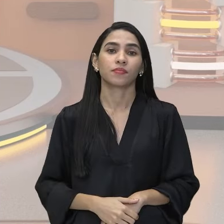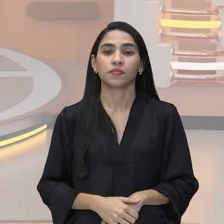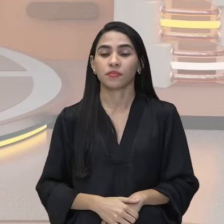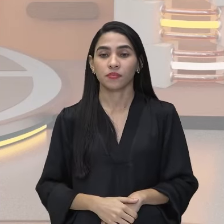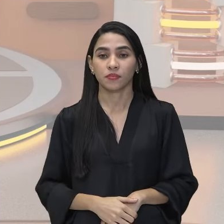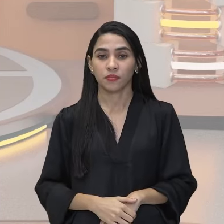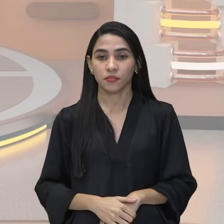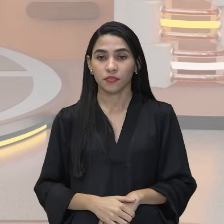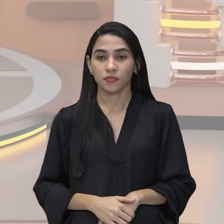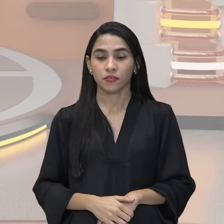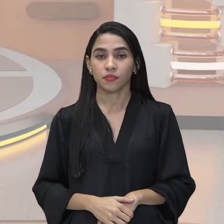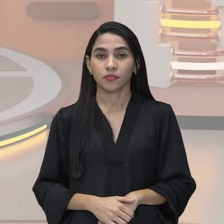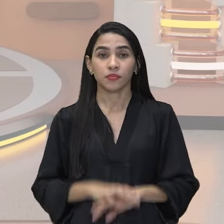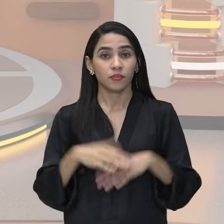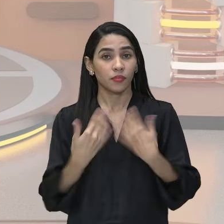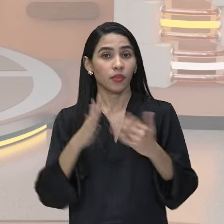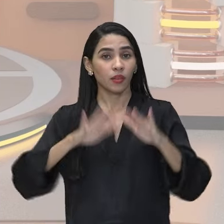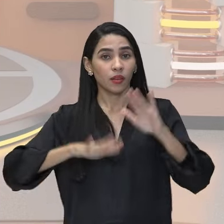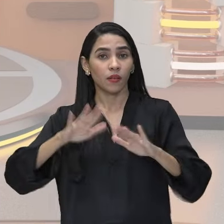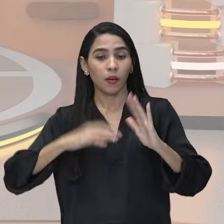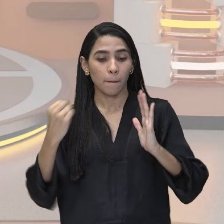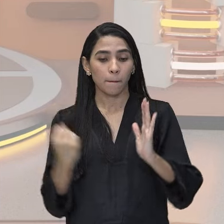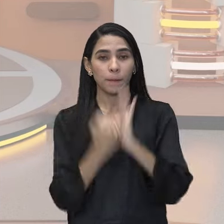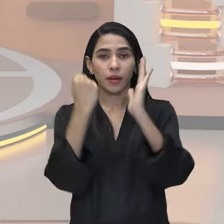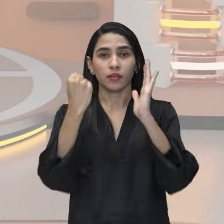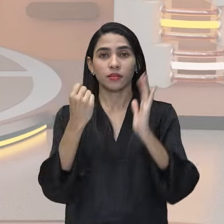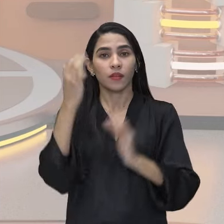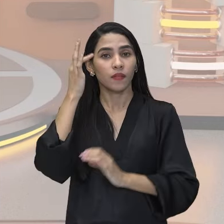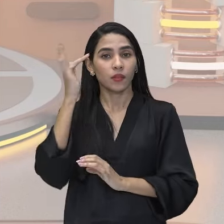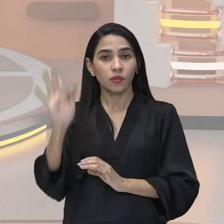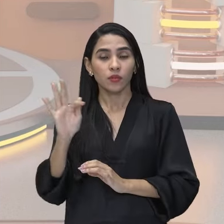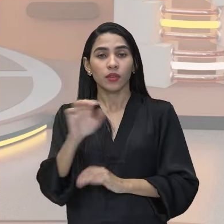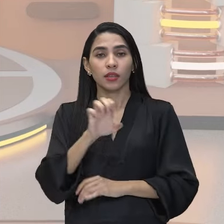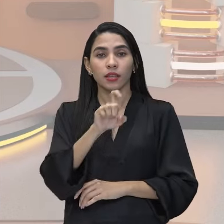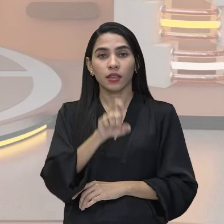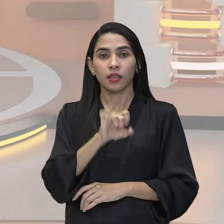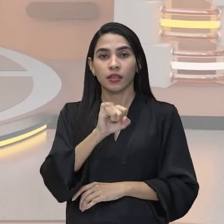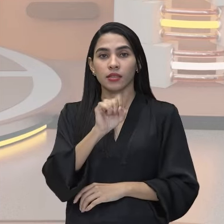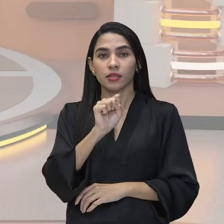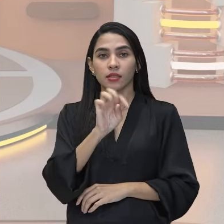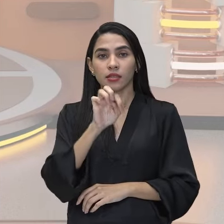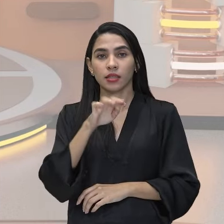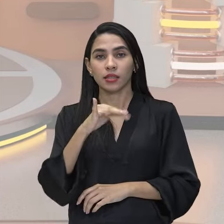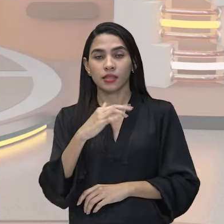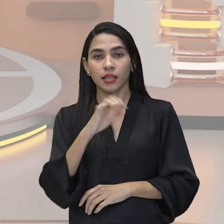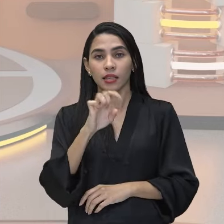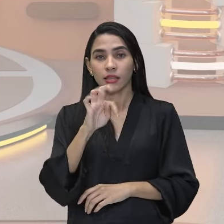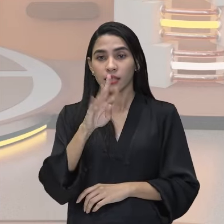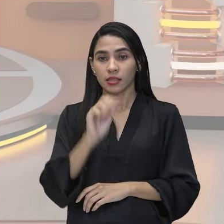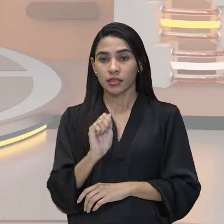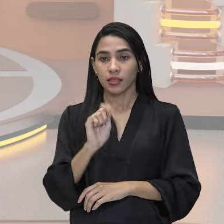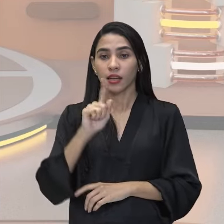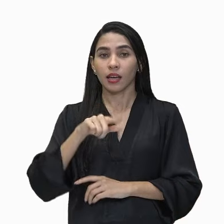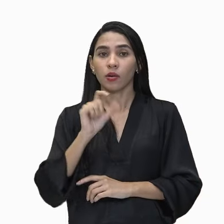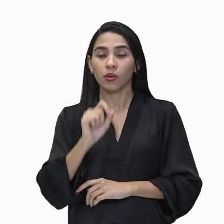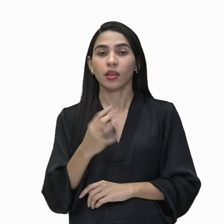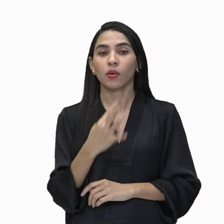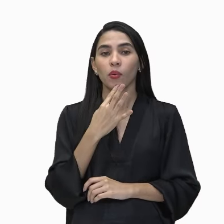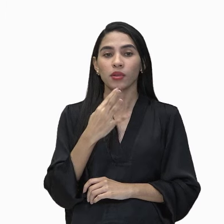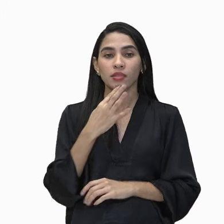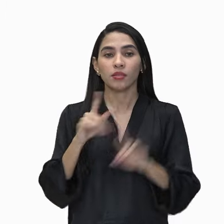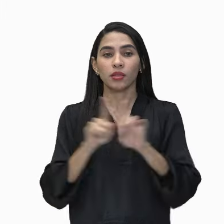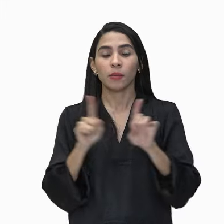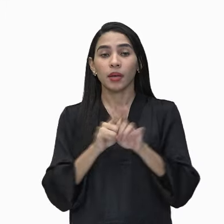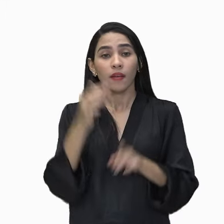muito bom. E talvez o grande expoente dessa filosofia existencialista, o nosso conhecido